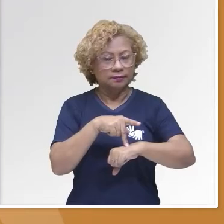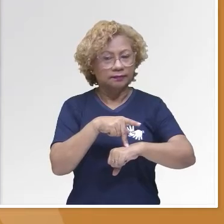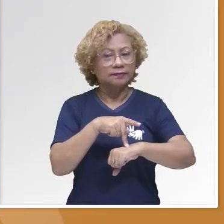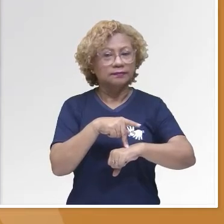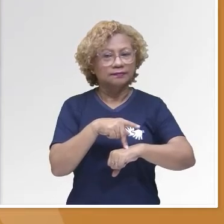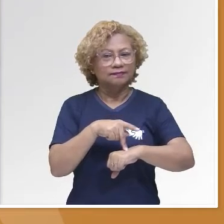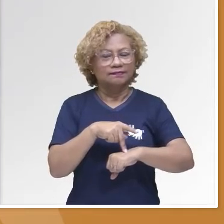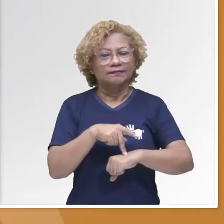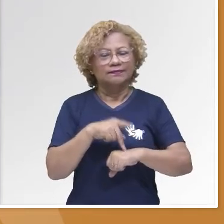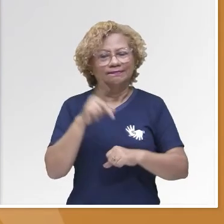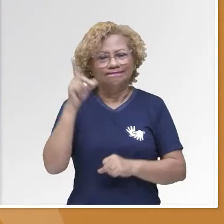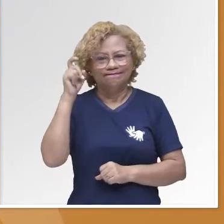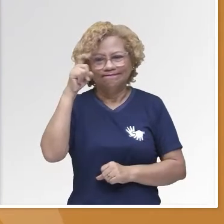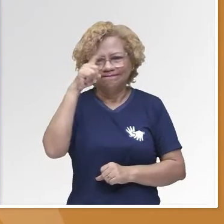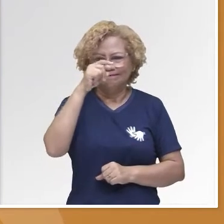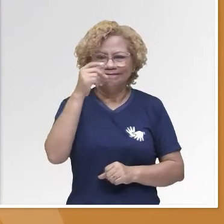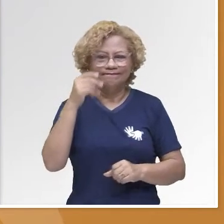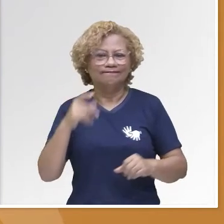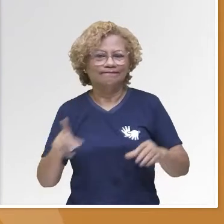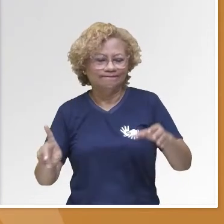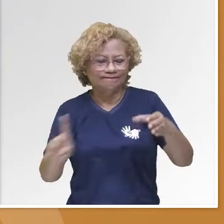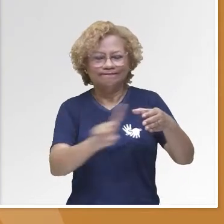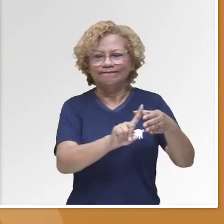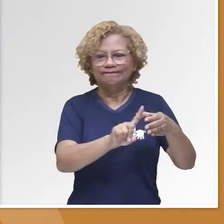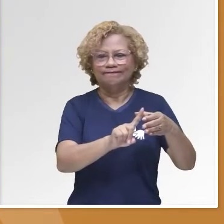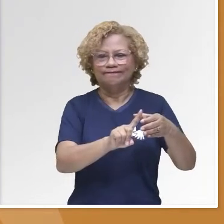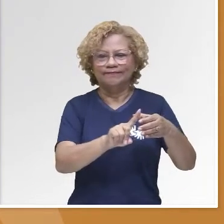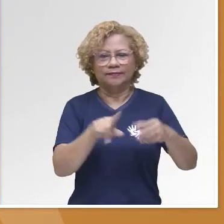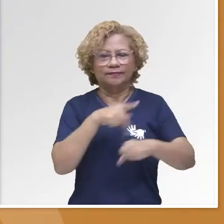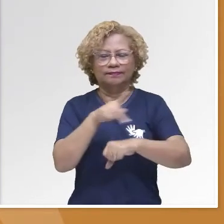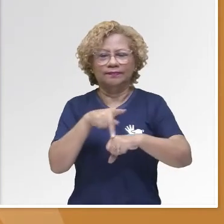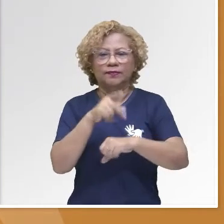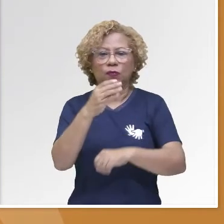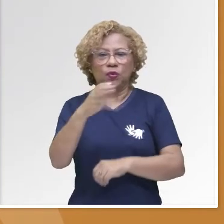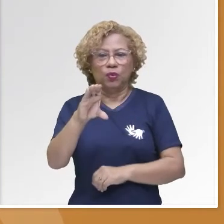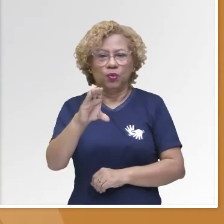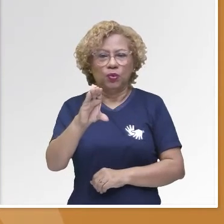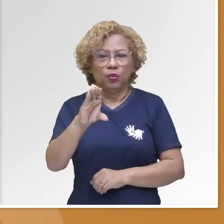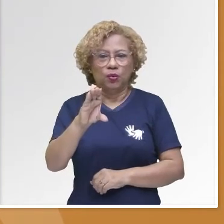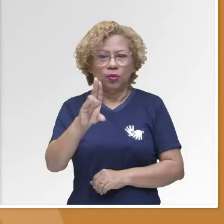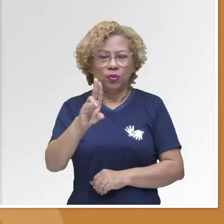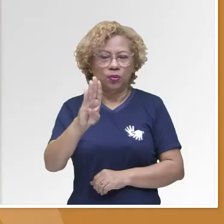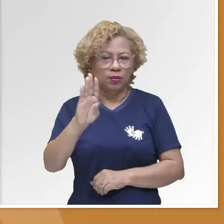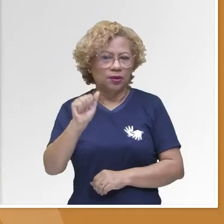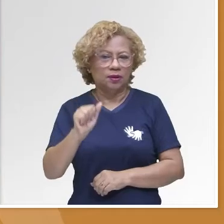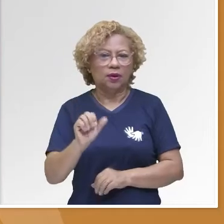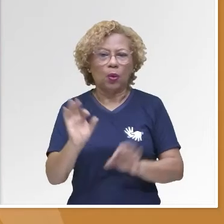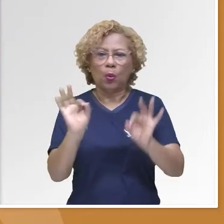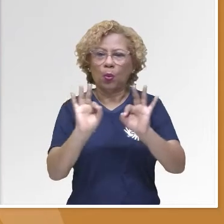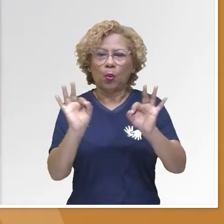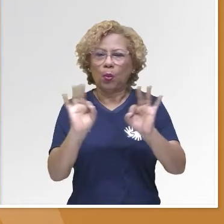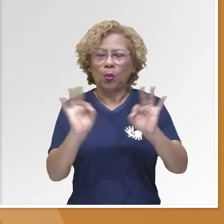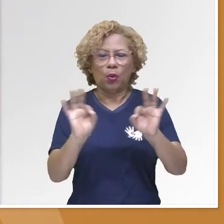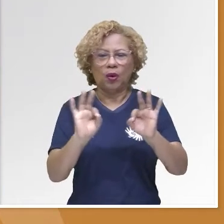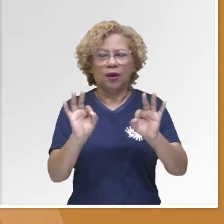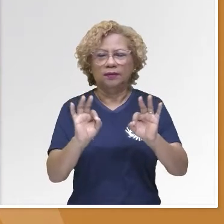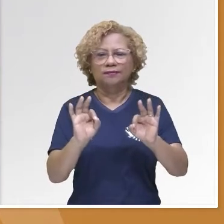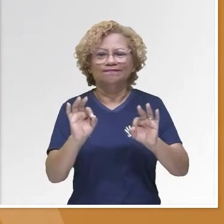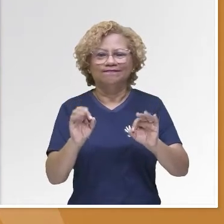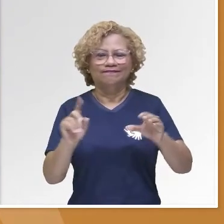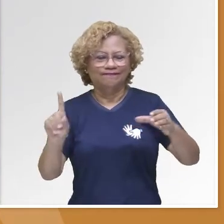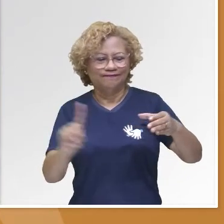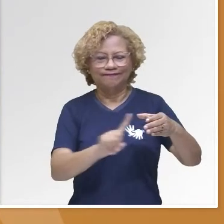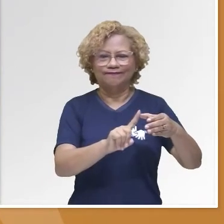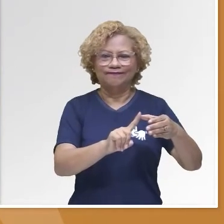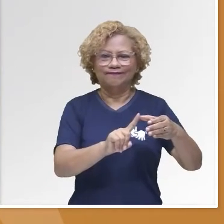dificuldade. Cuba, por exemplo, né, a gente observa que é um país que não vai estar ligado à OMC, porque muitas das vezes não